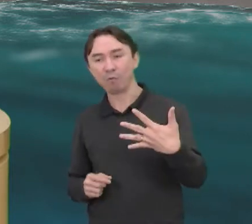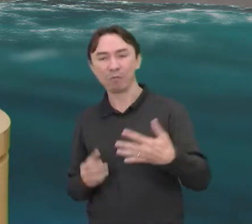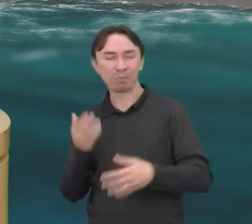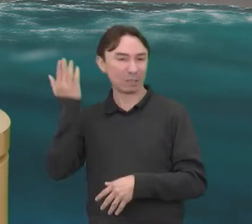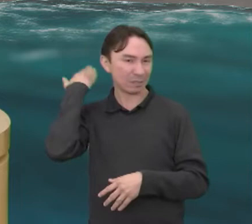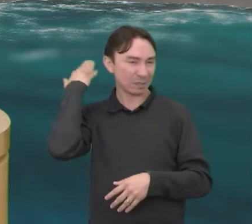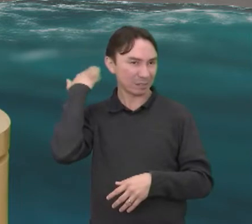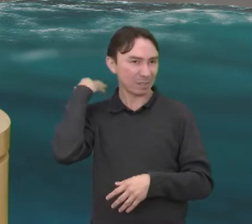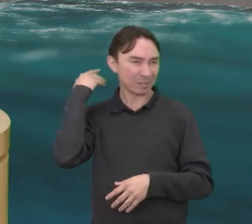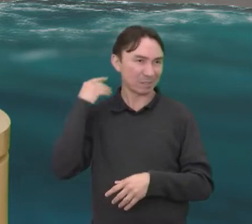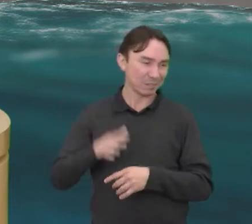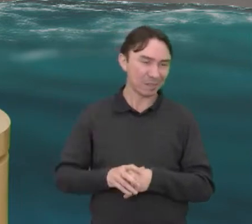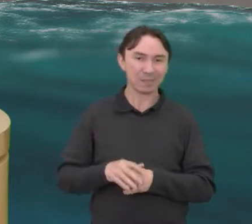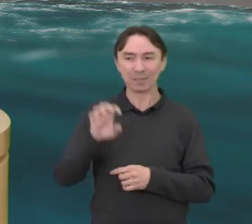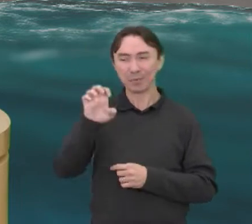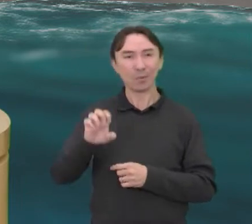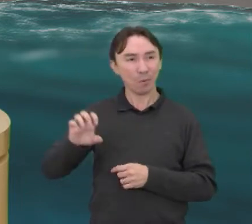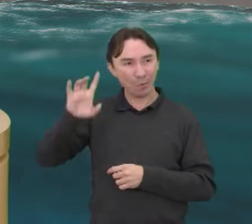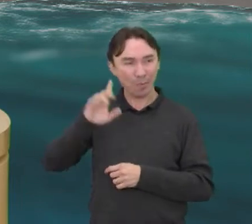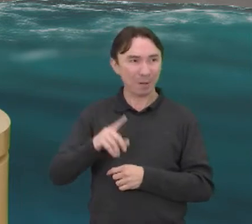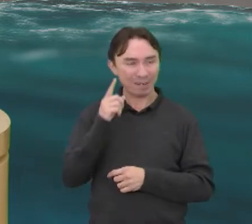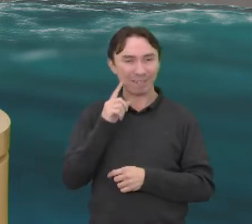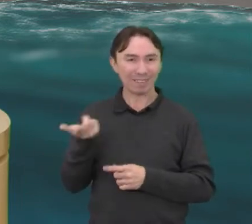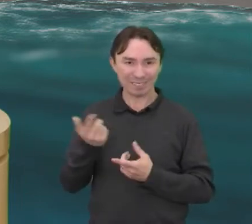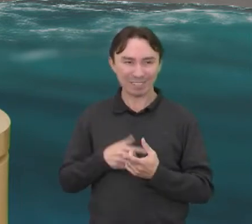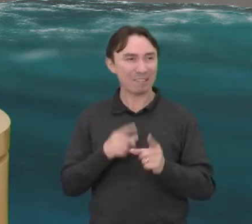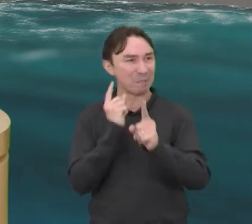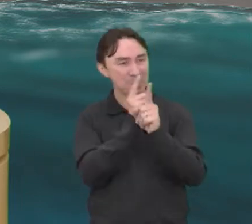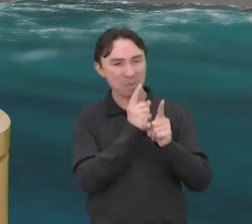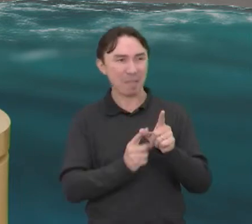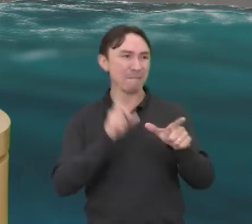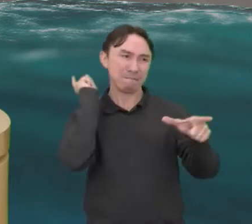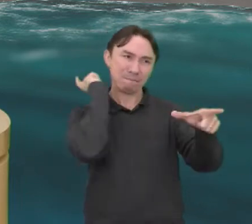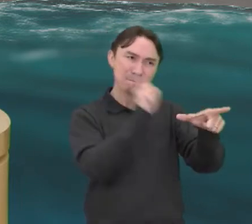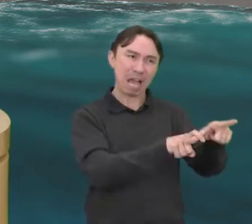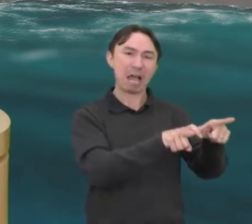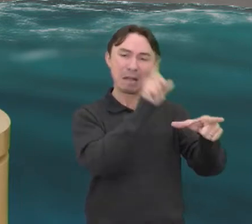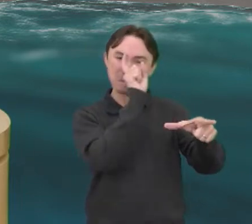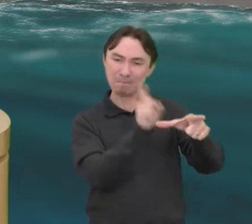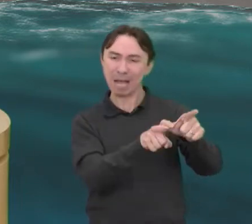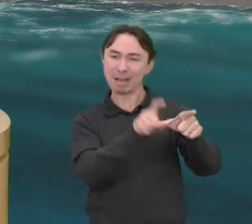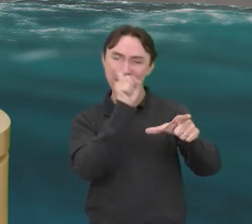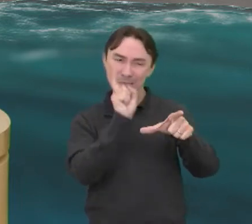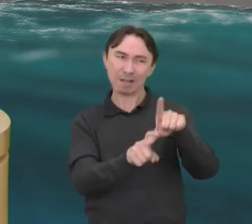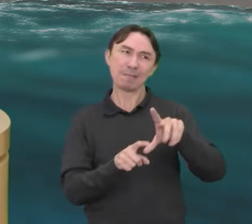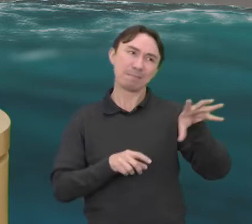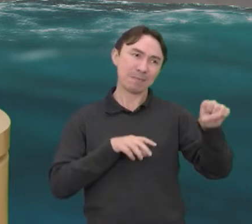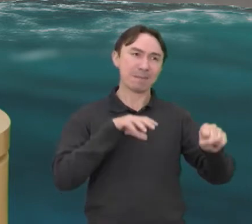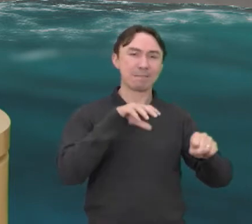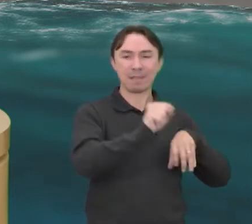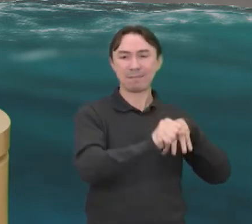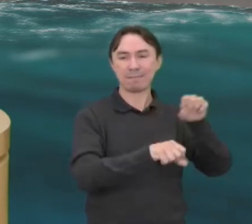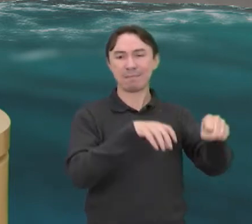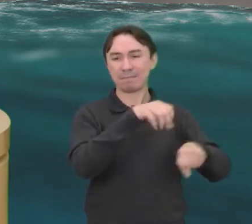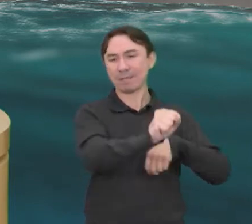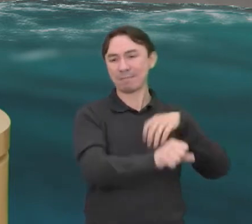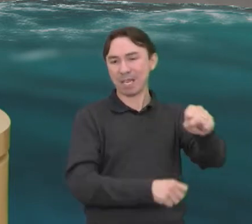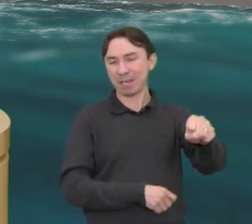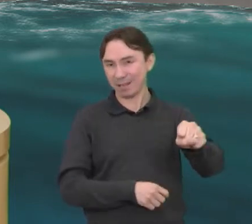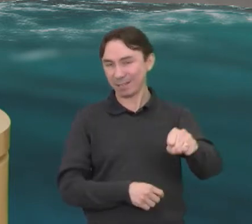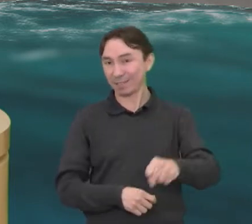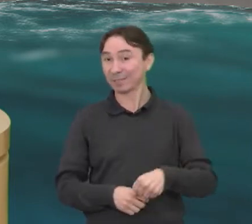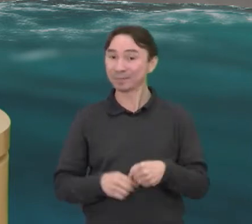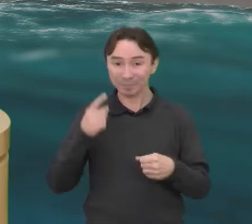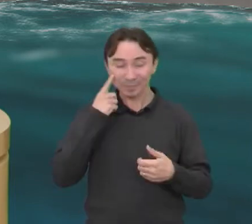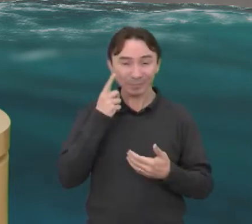em determinadas localidades. Então, até pela imagem explicar bastante, acabar sendo bem emblemática